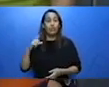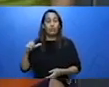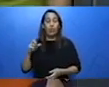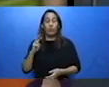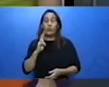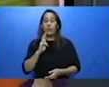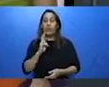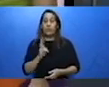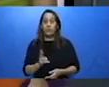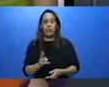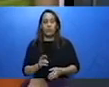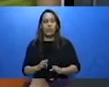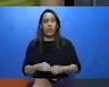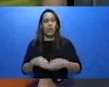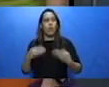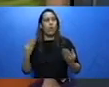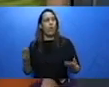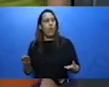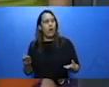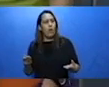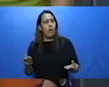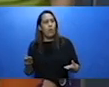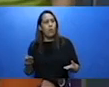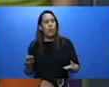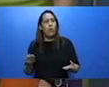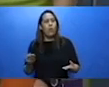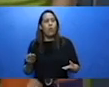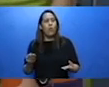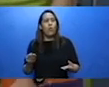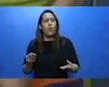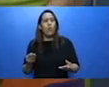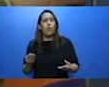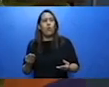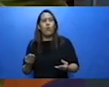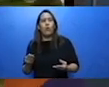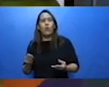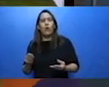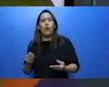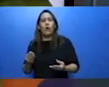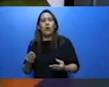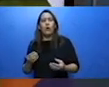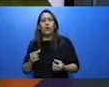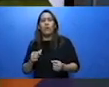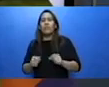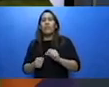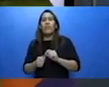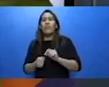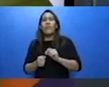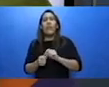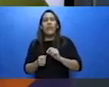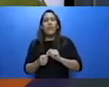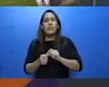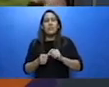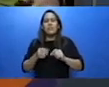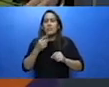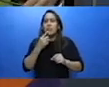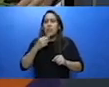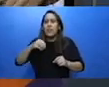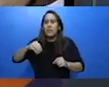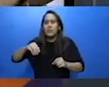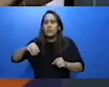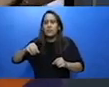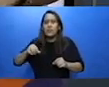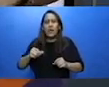responda. Qual efeito o sal causou no gelo? Quando ela jogou o sal, qual que foi o